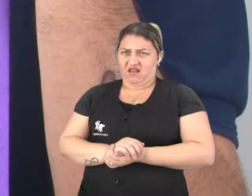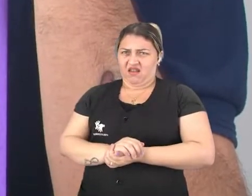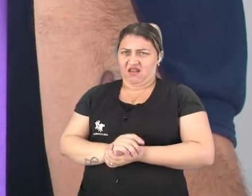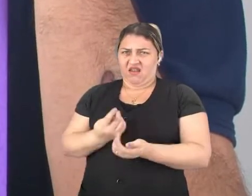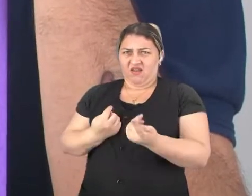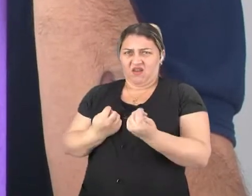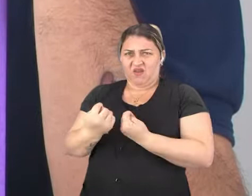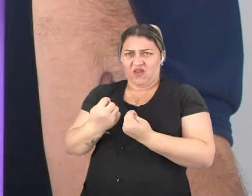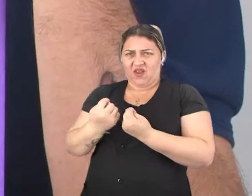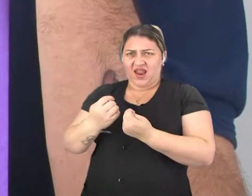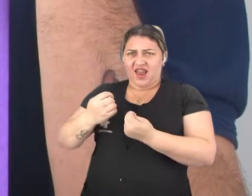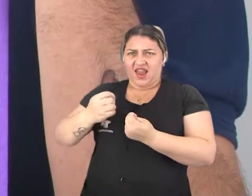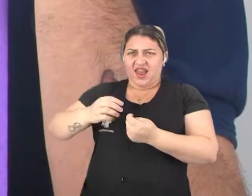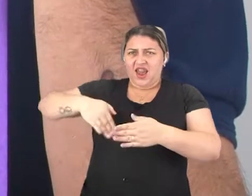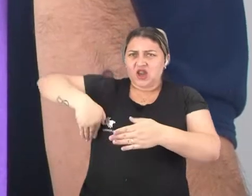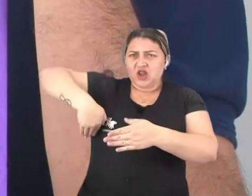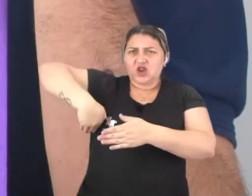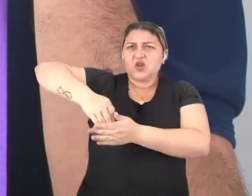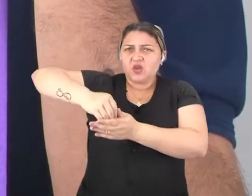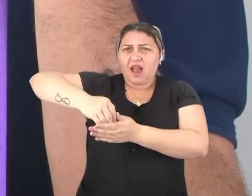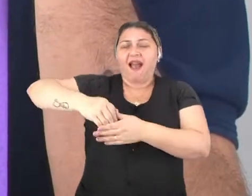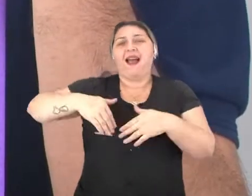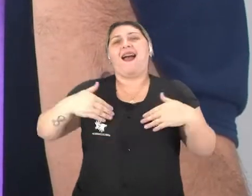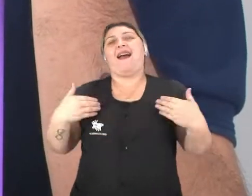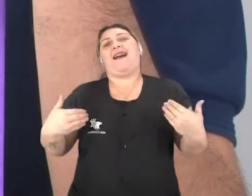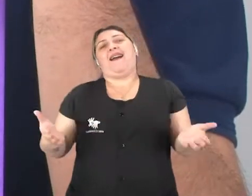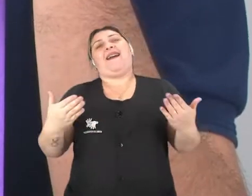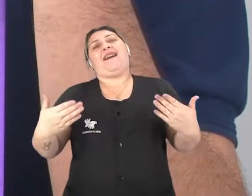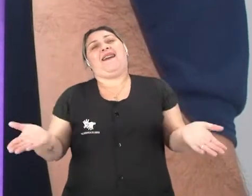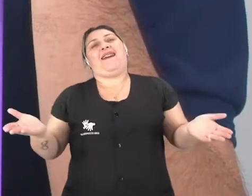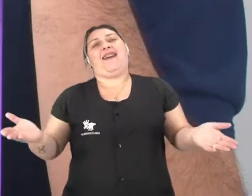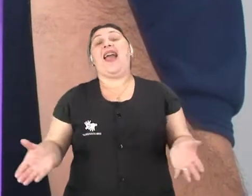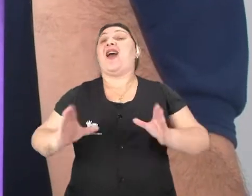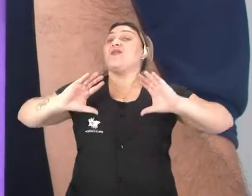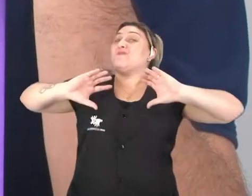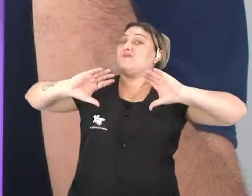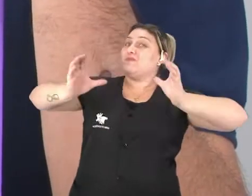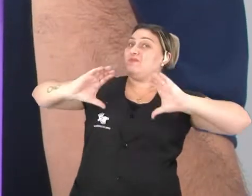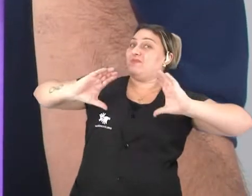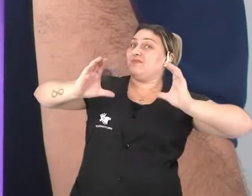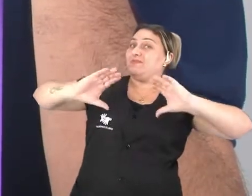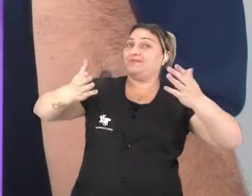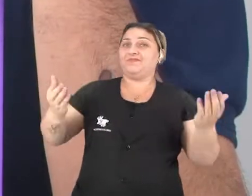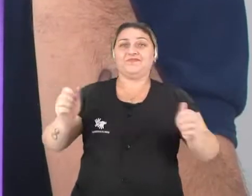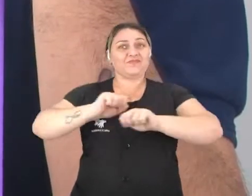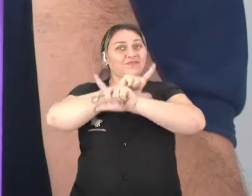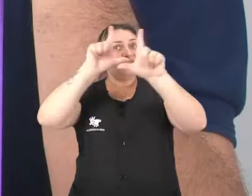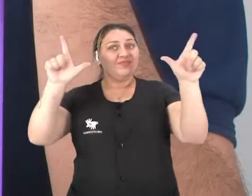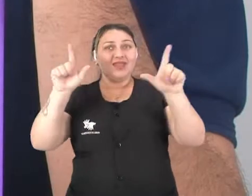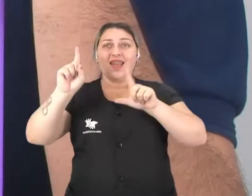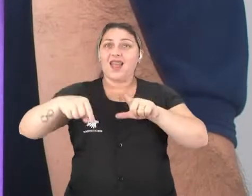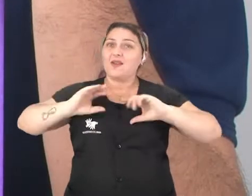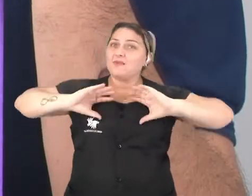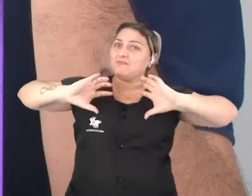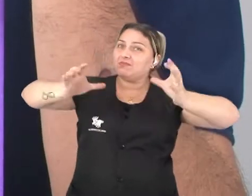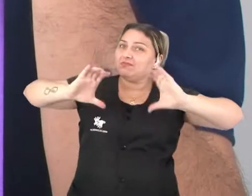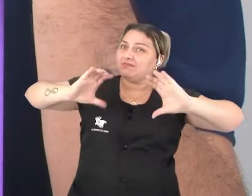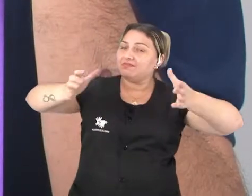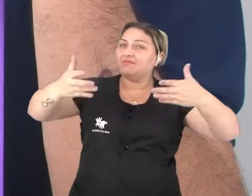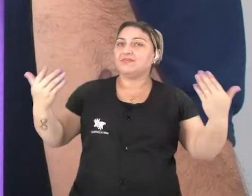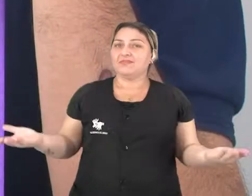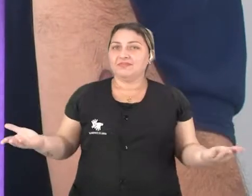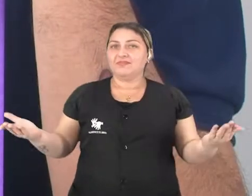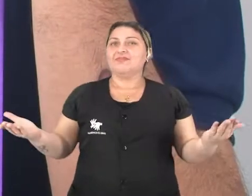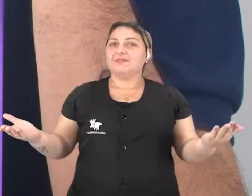Controla? Chuta? Ah, então é uma bola. Claro que é uma bola.